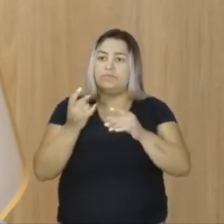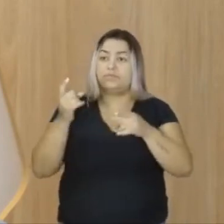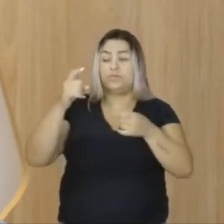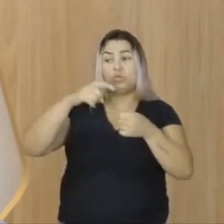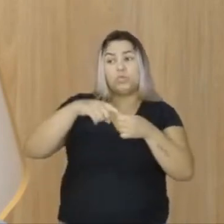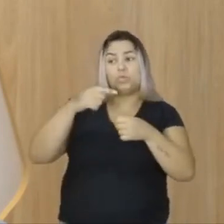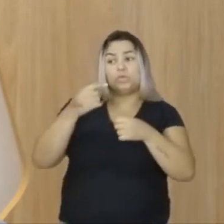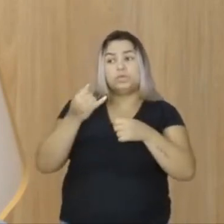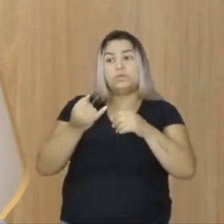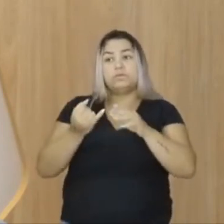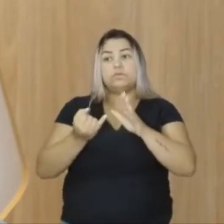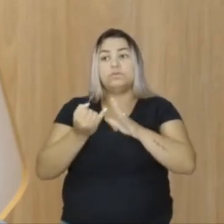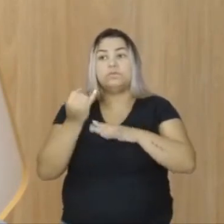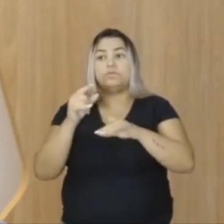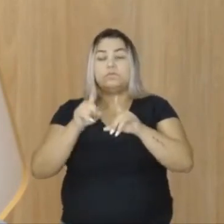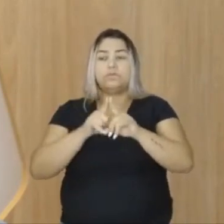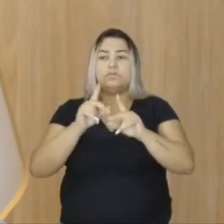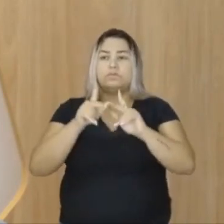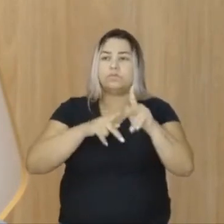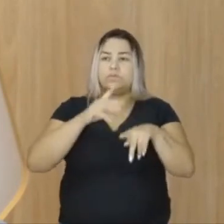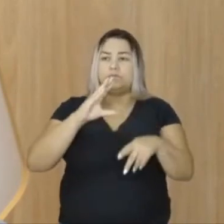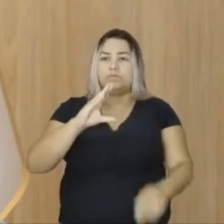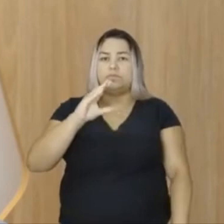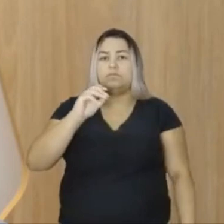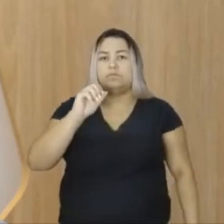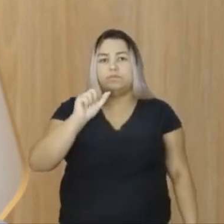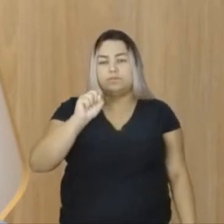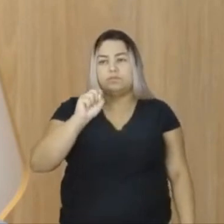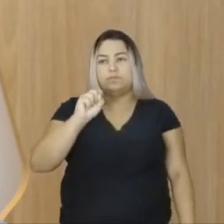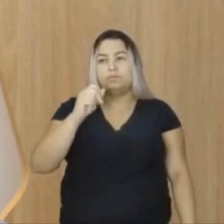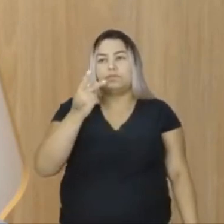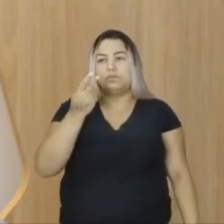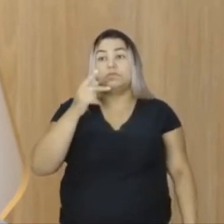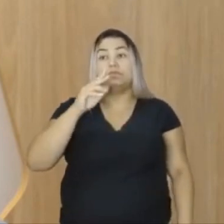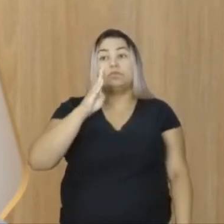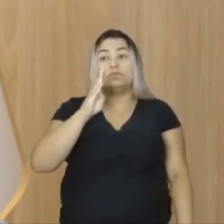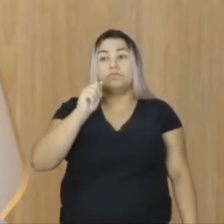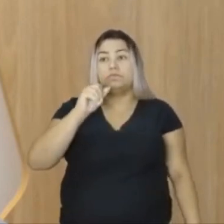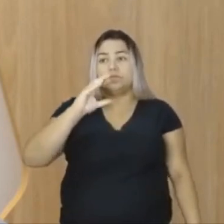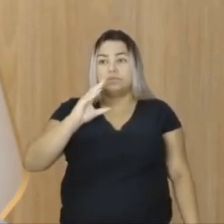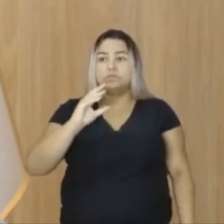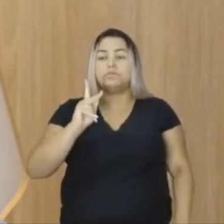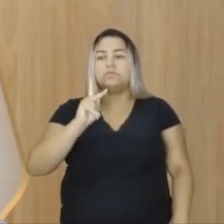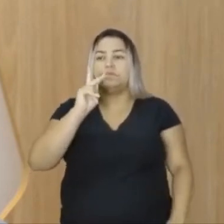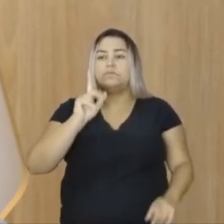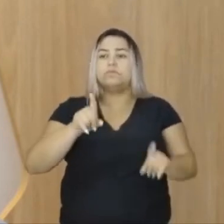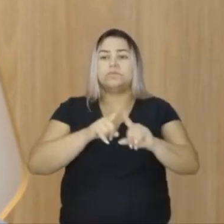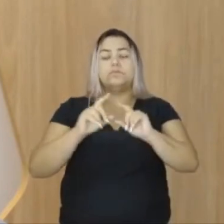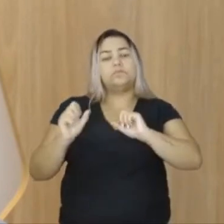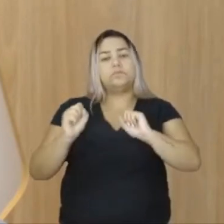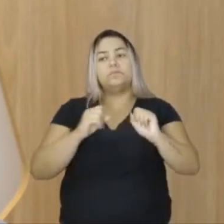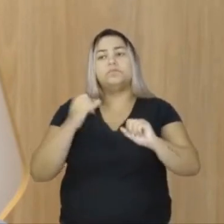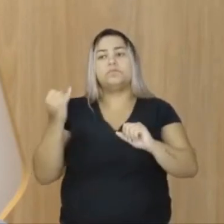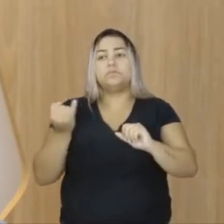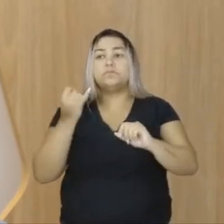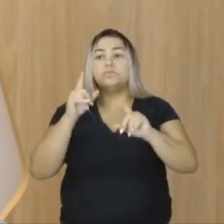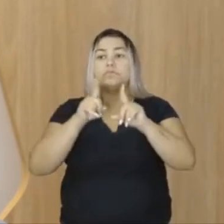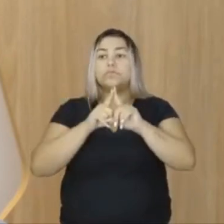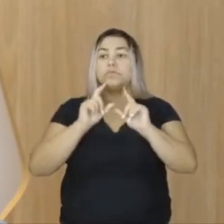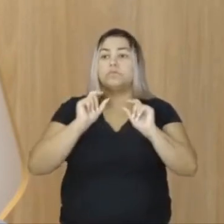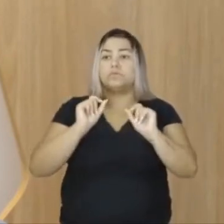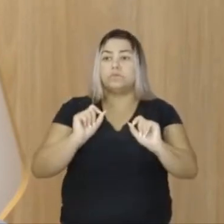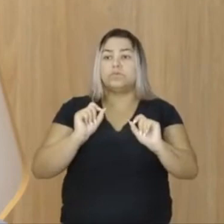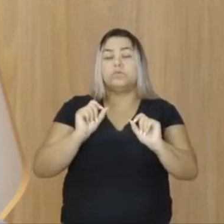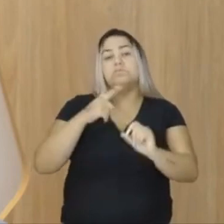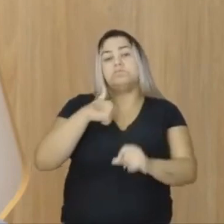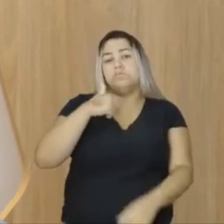desse imposto, que nós chamamos popularmente cashback, nós podemos priorizar os produtos orgânicos. Então, uma coisa não é conflitante com a outra, e eu